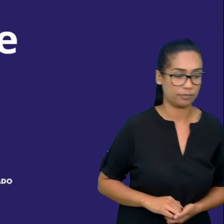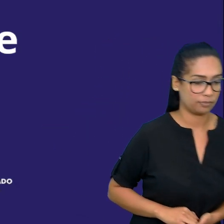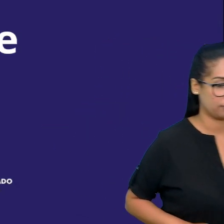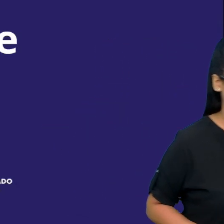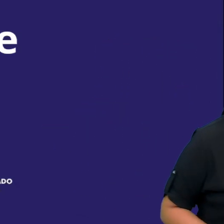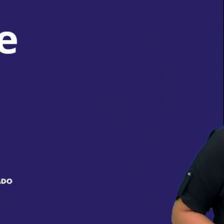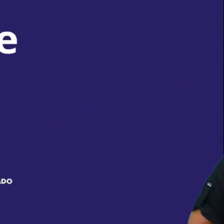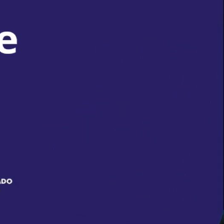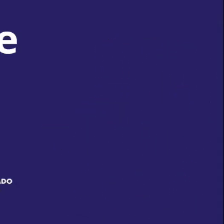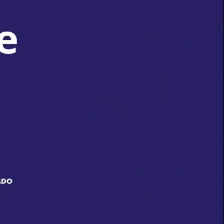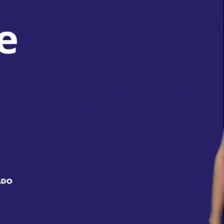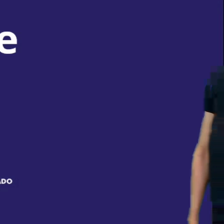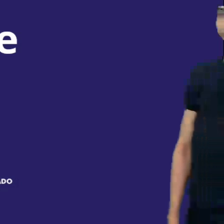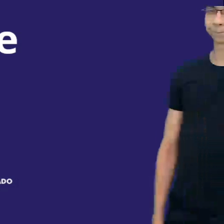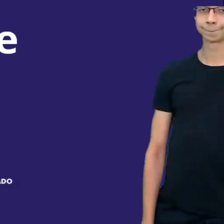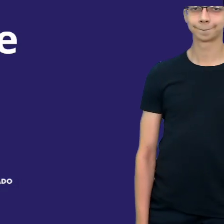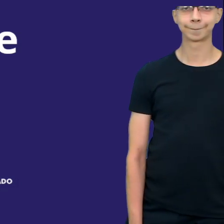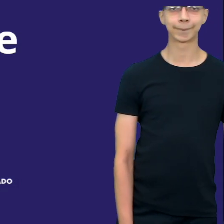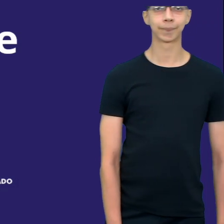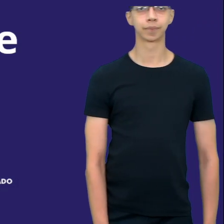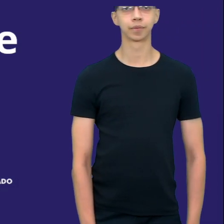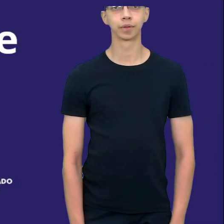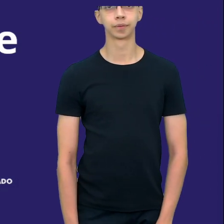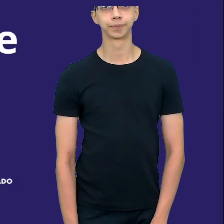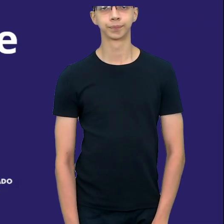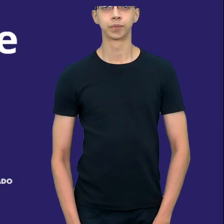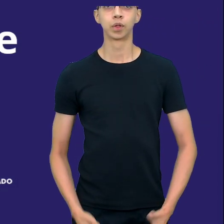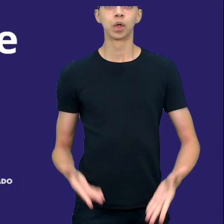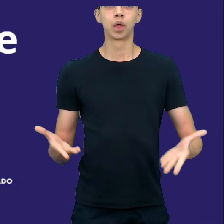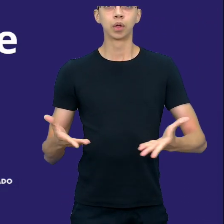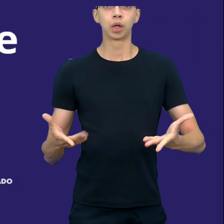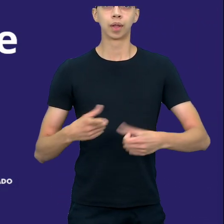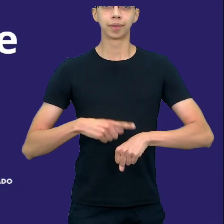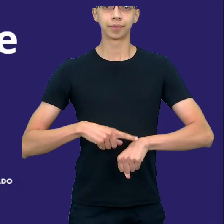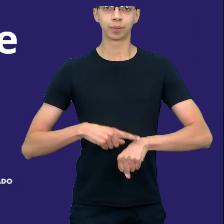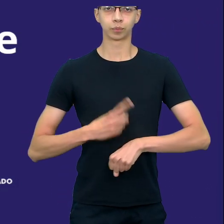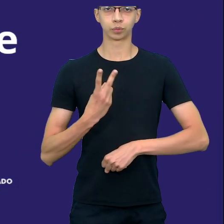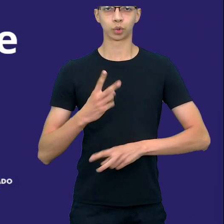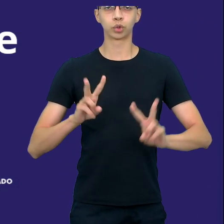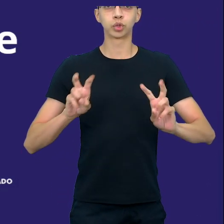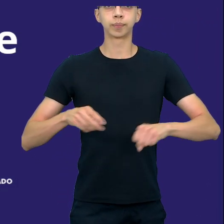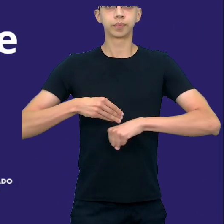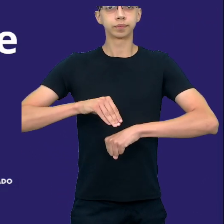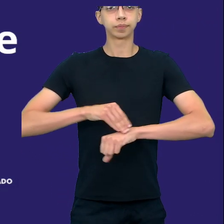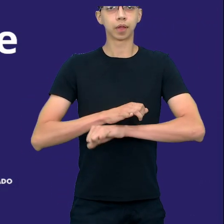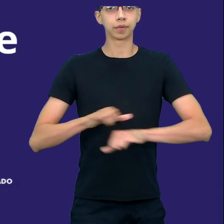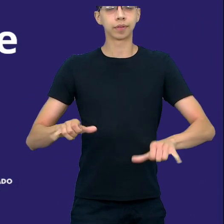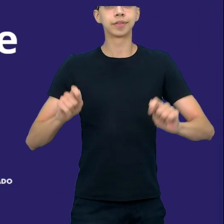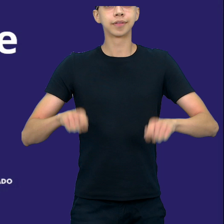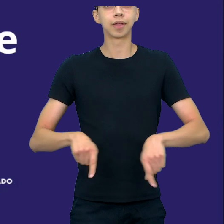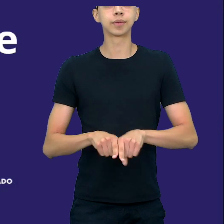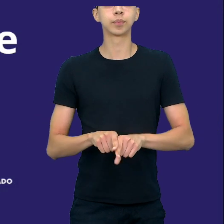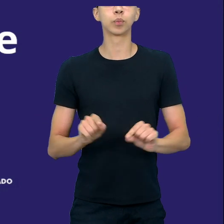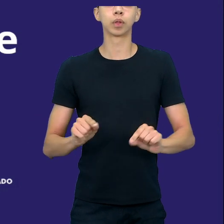2, né? Que é aquele momento onde nós deixaremos sugestões de possibilidades de abordagens interdisciplinares